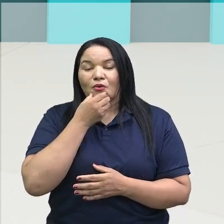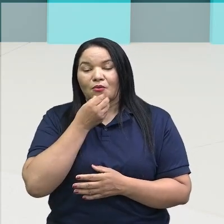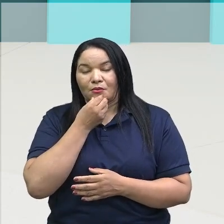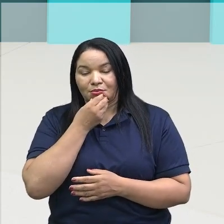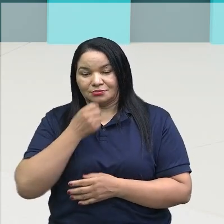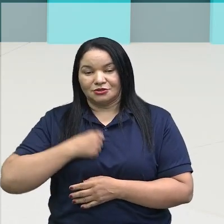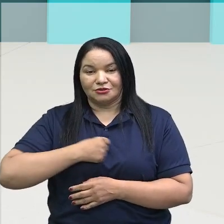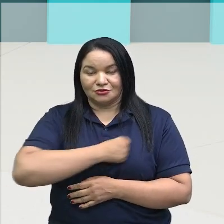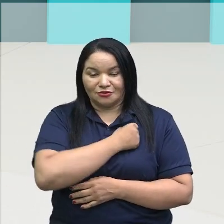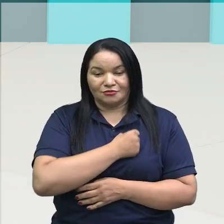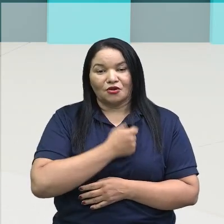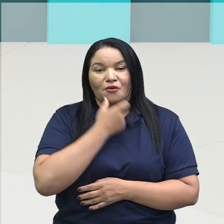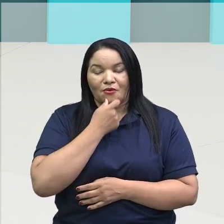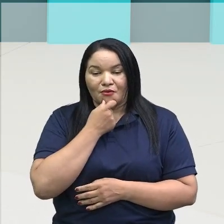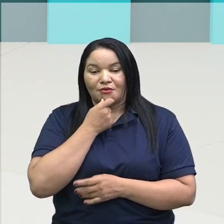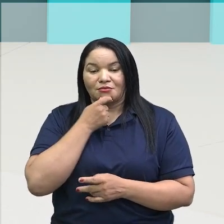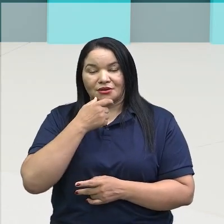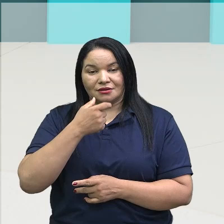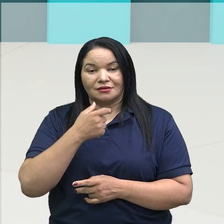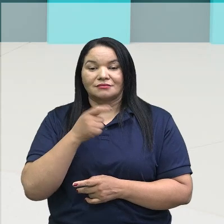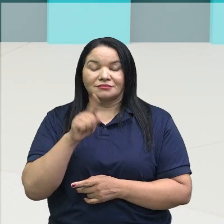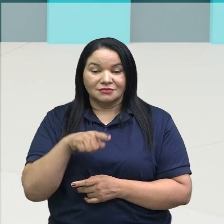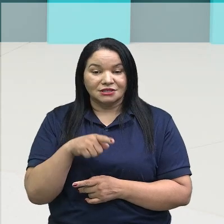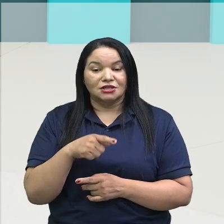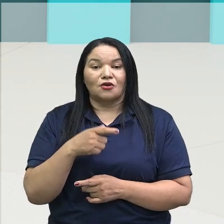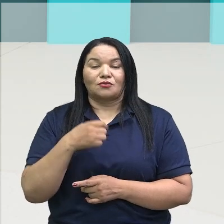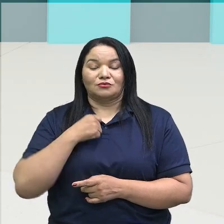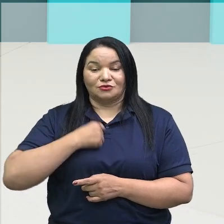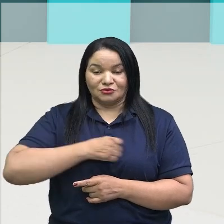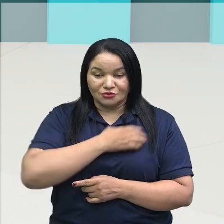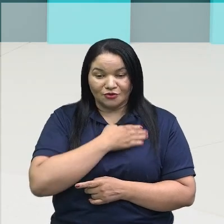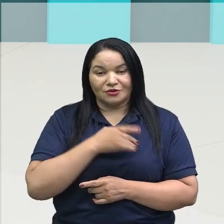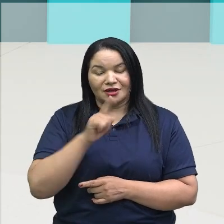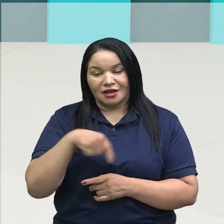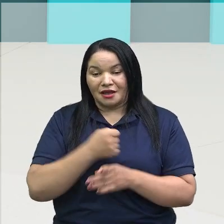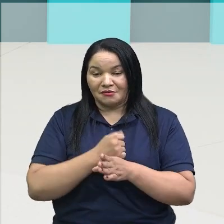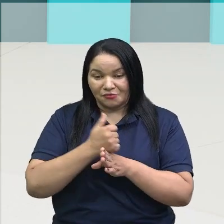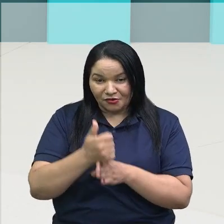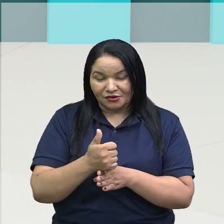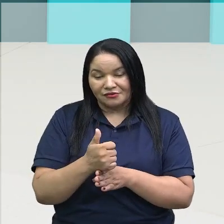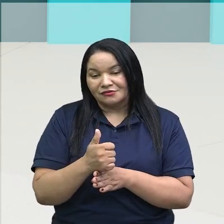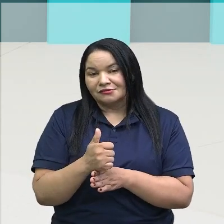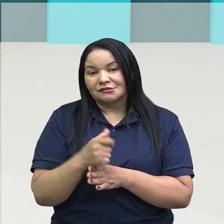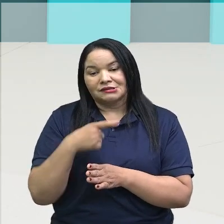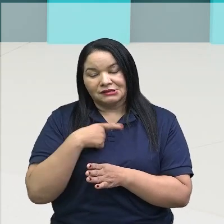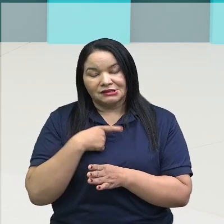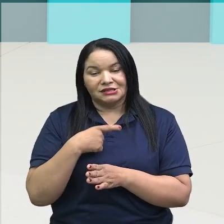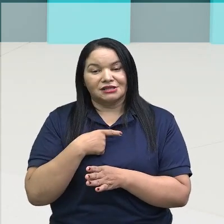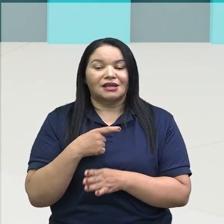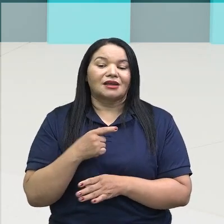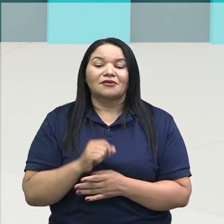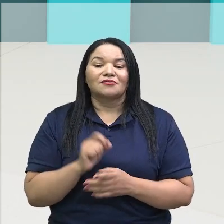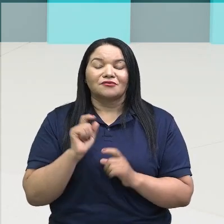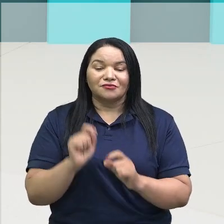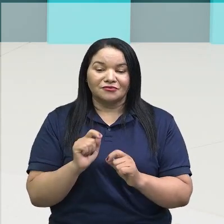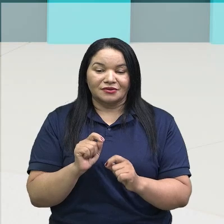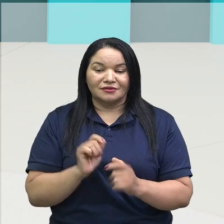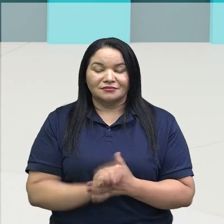portanto, Sócrates é moral. Ou seja, Sócrates é aquela pessoa que possui exatamente